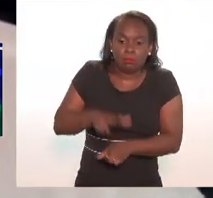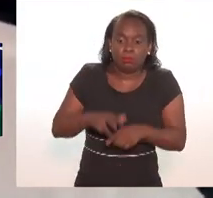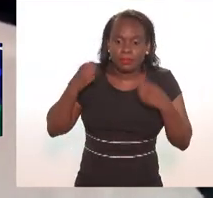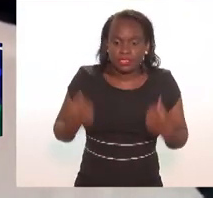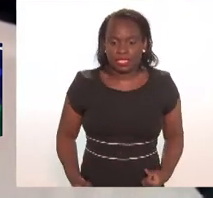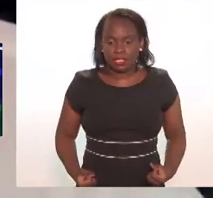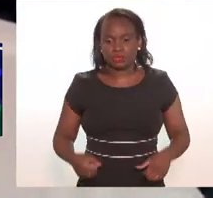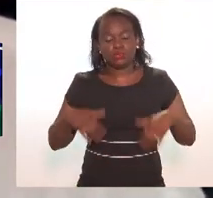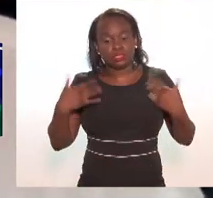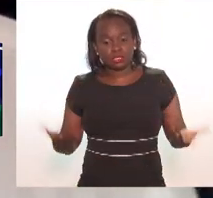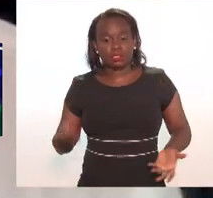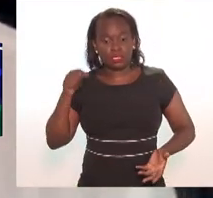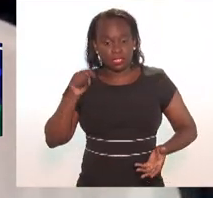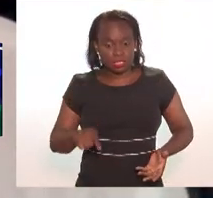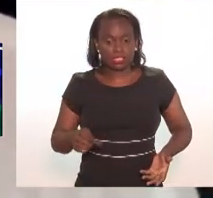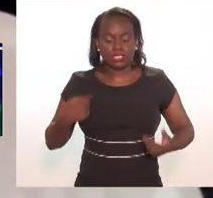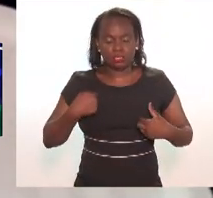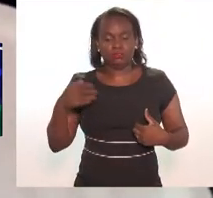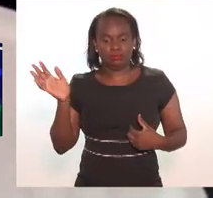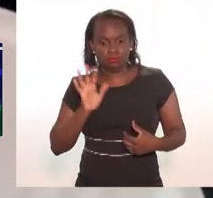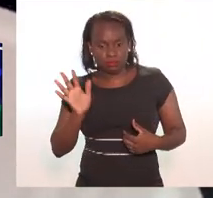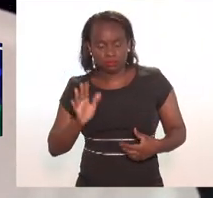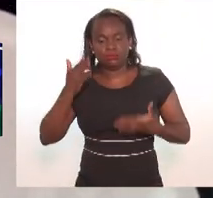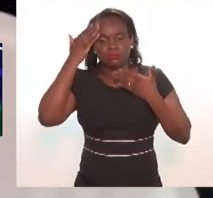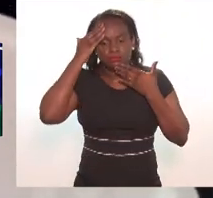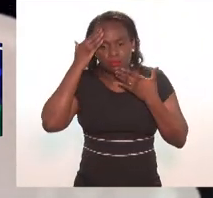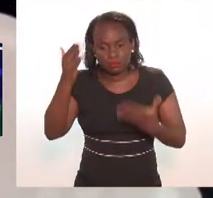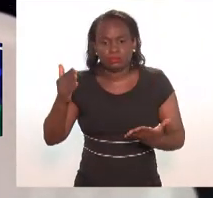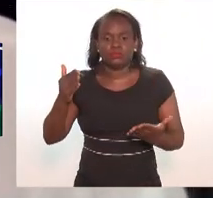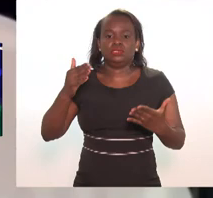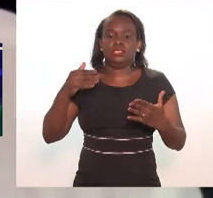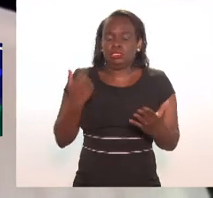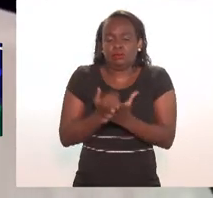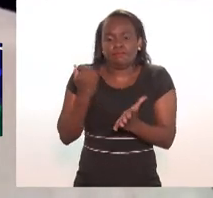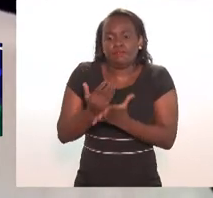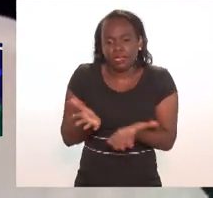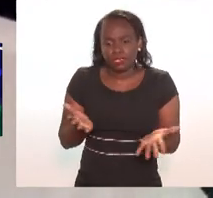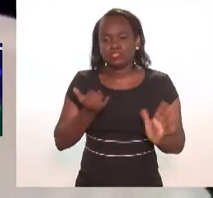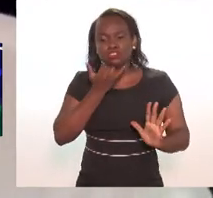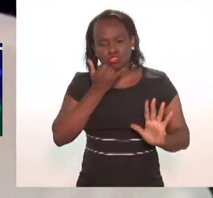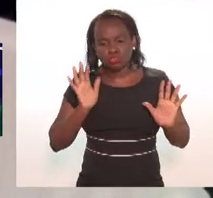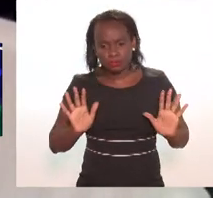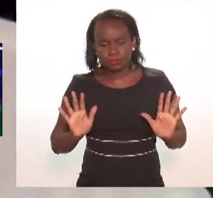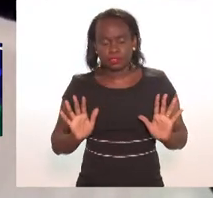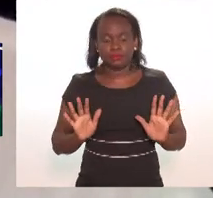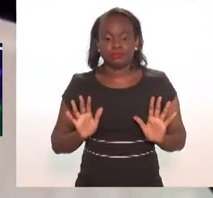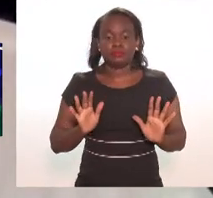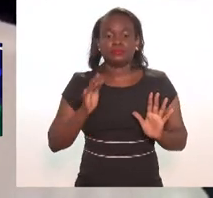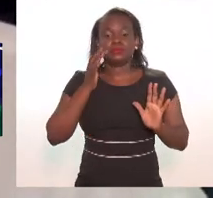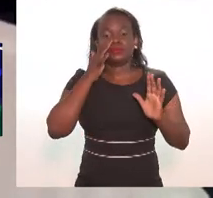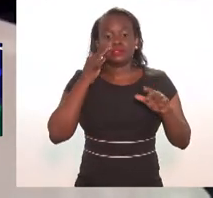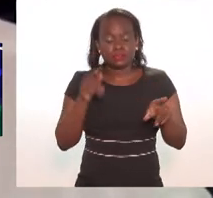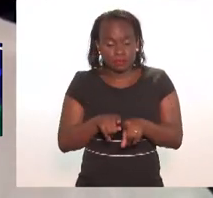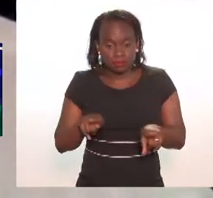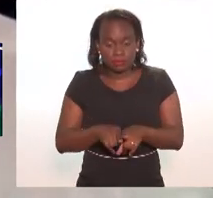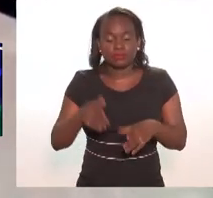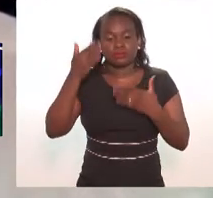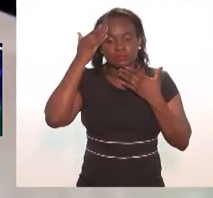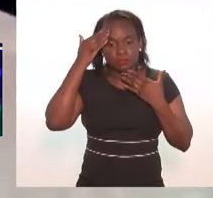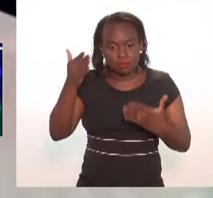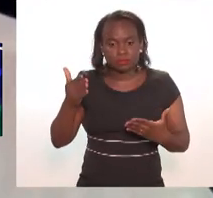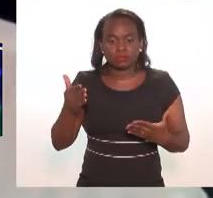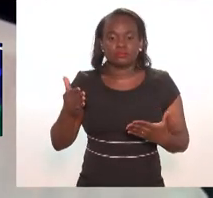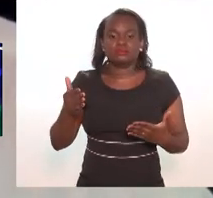aqui, me despeço, agradeço, se eu me excedi, peço desculpas, né, e agradeço,